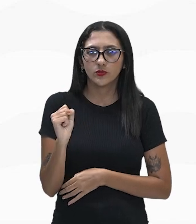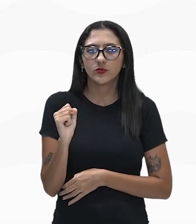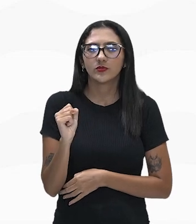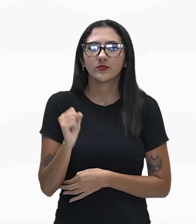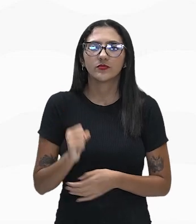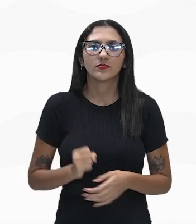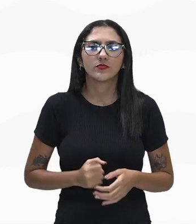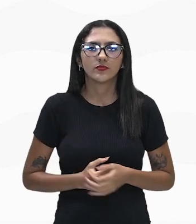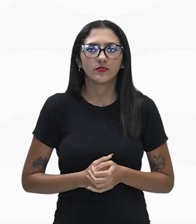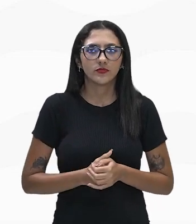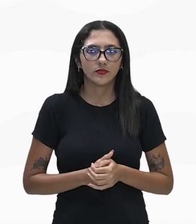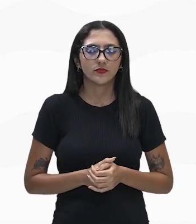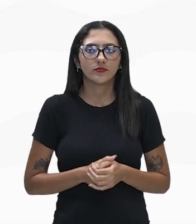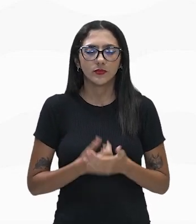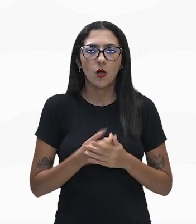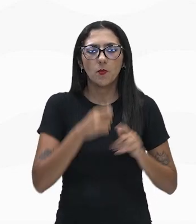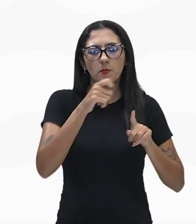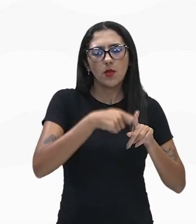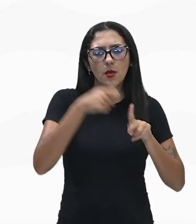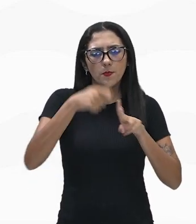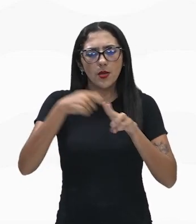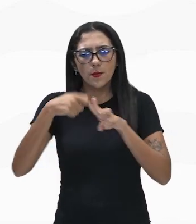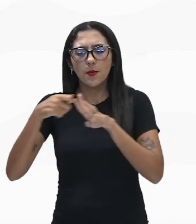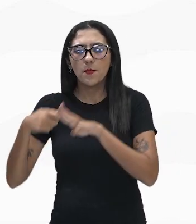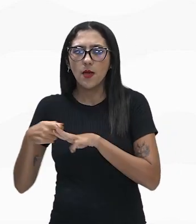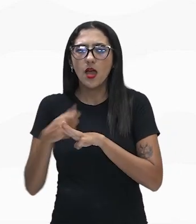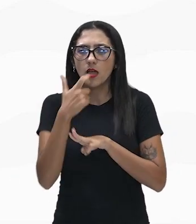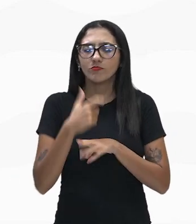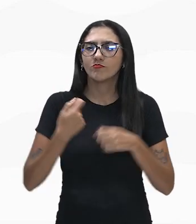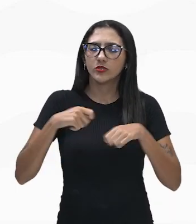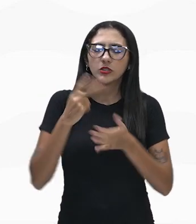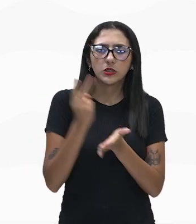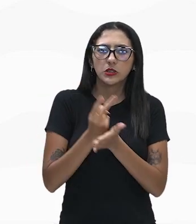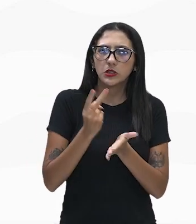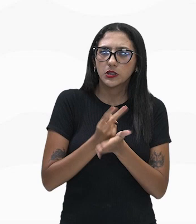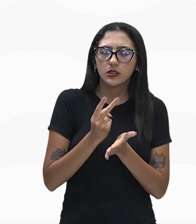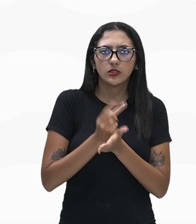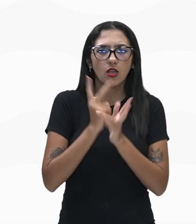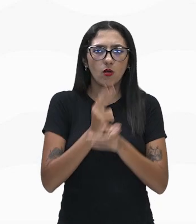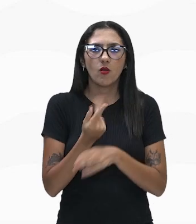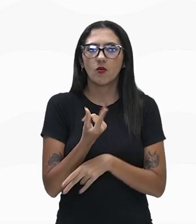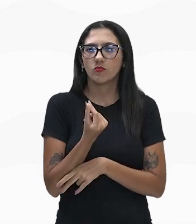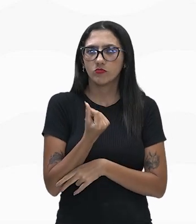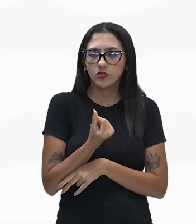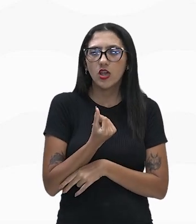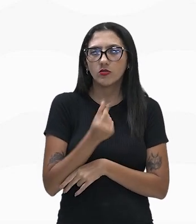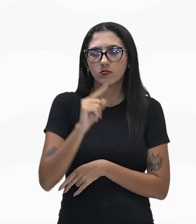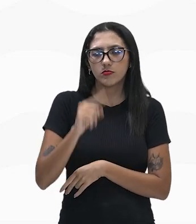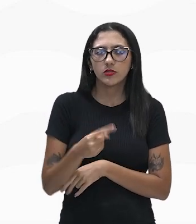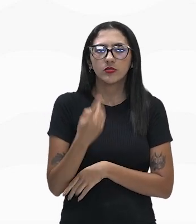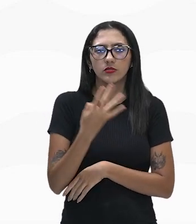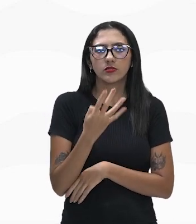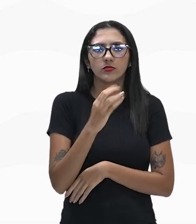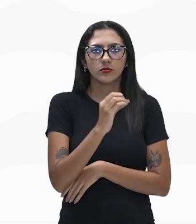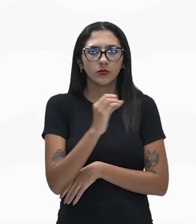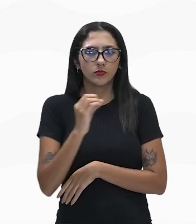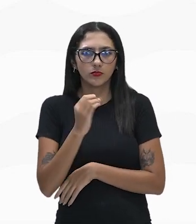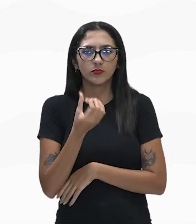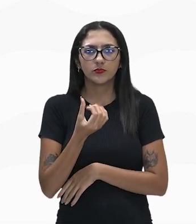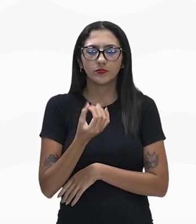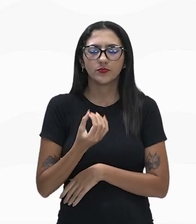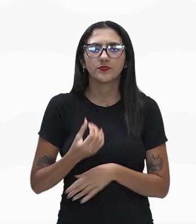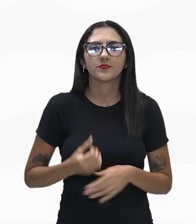1.460,58. Então, cada mês é esse o valor que você vai desembolsar aí para pagar o financiamento.